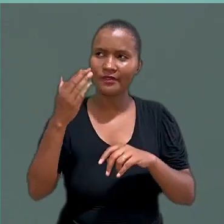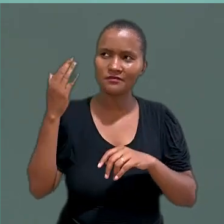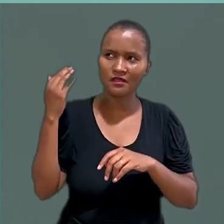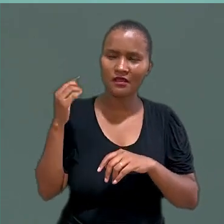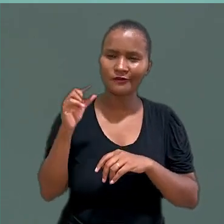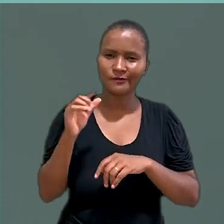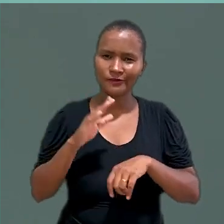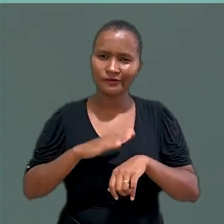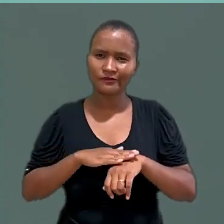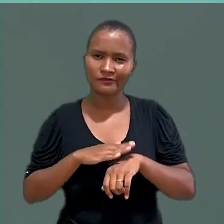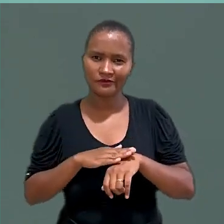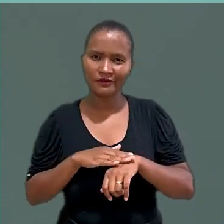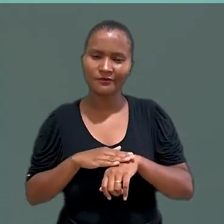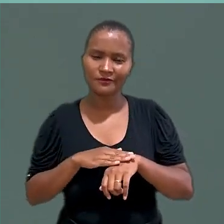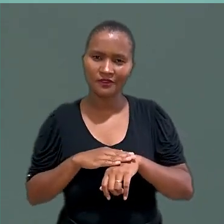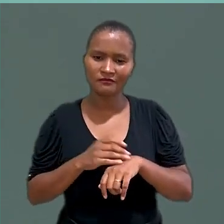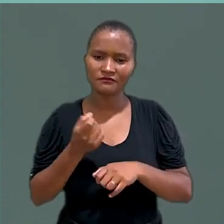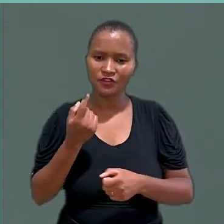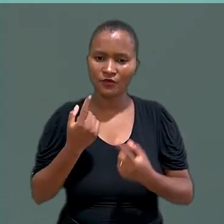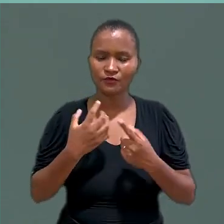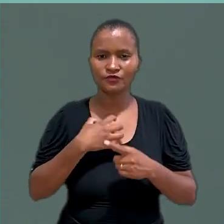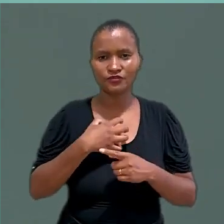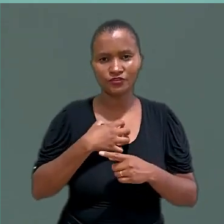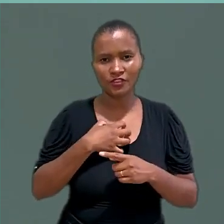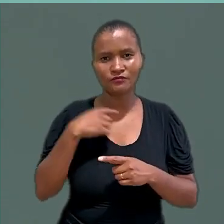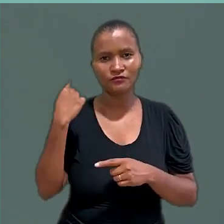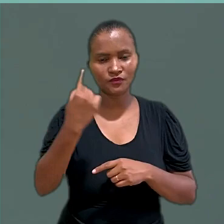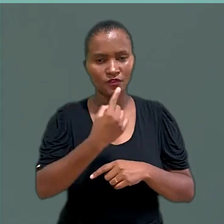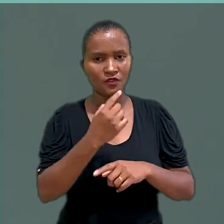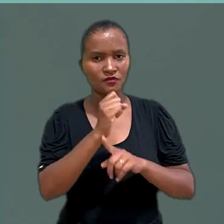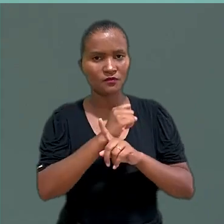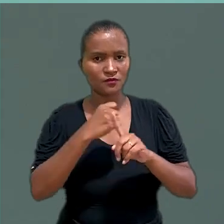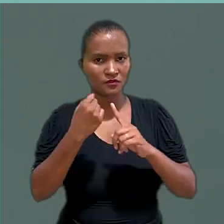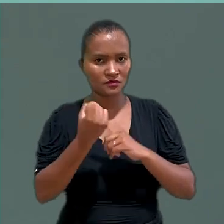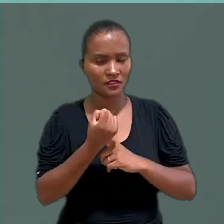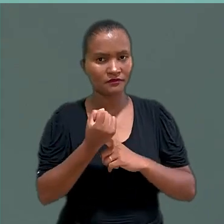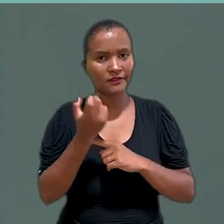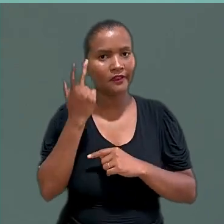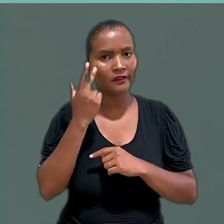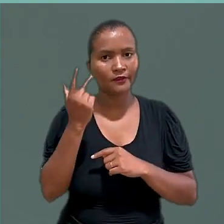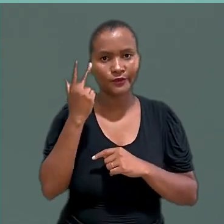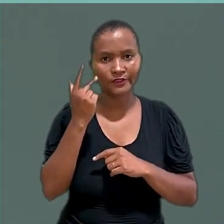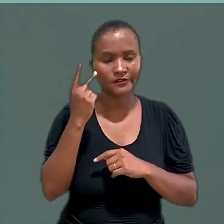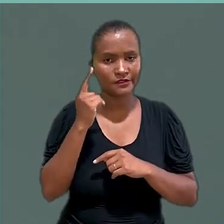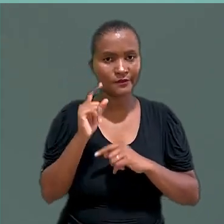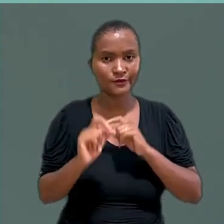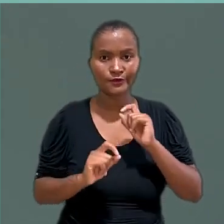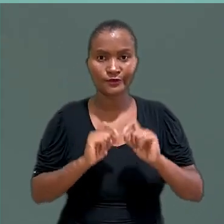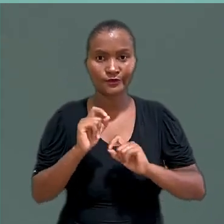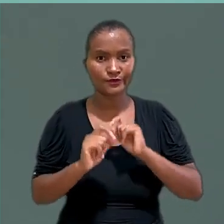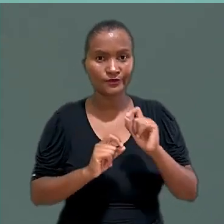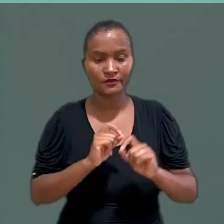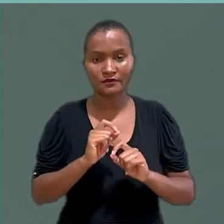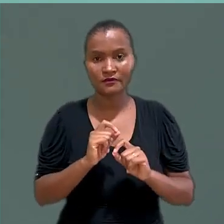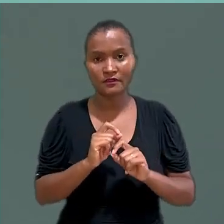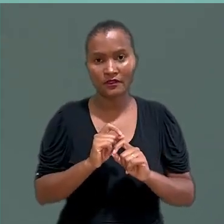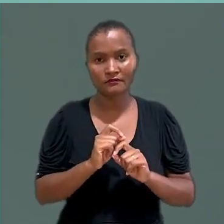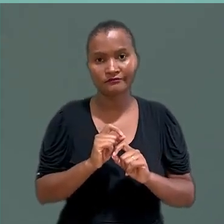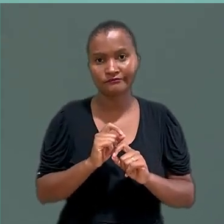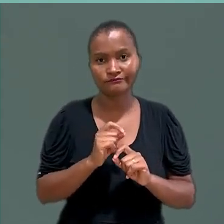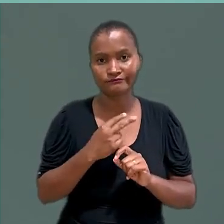passado recente, né? De alguma forma nós ainda, como sociedade, naturalizamos aquilo que é